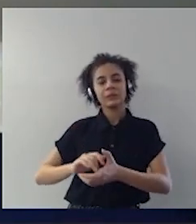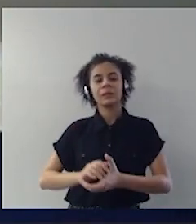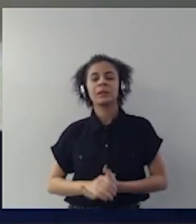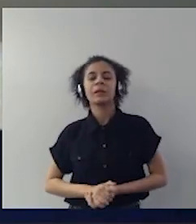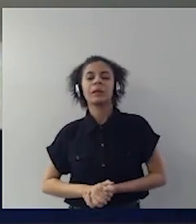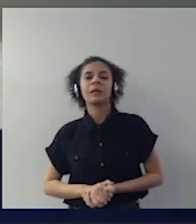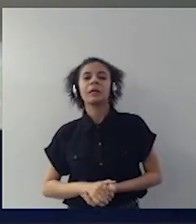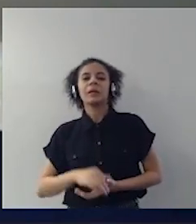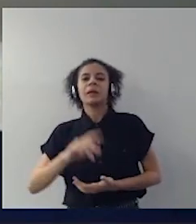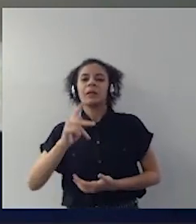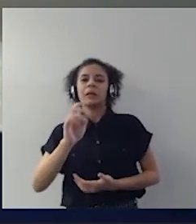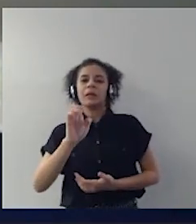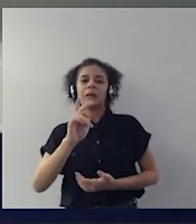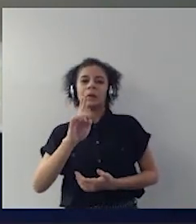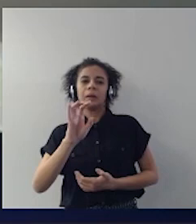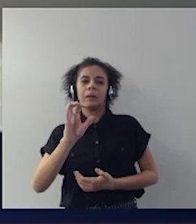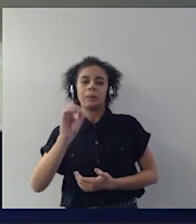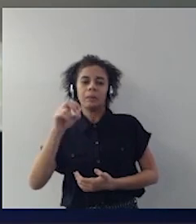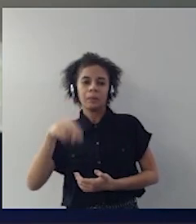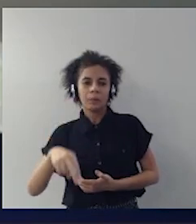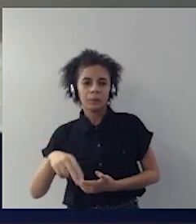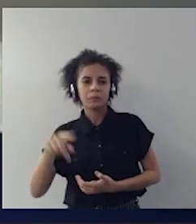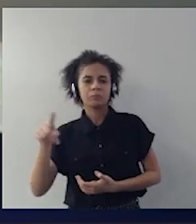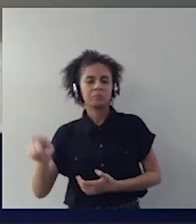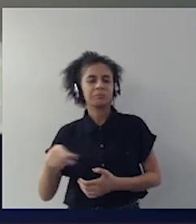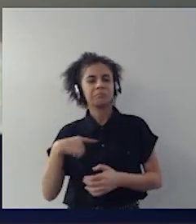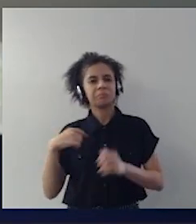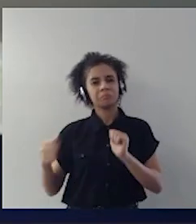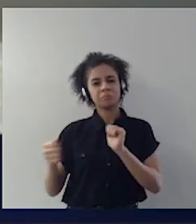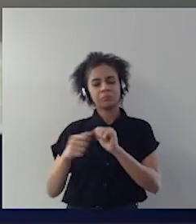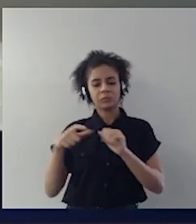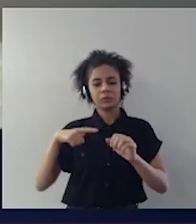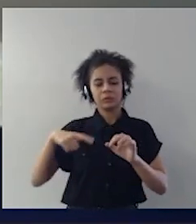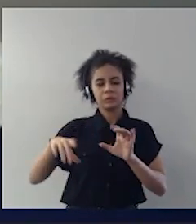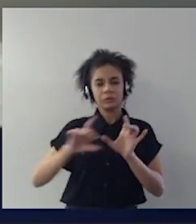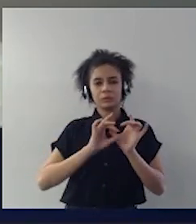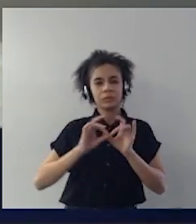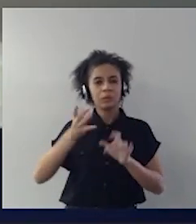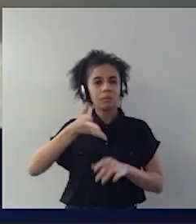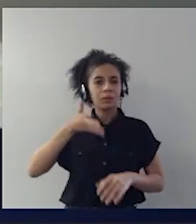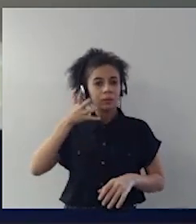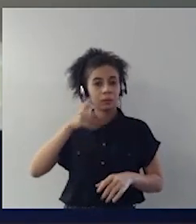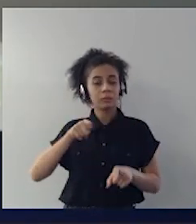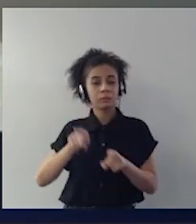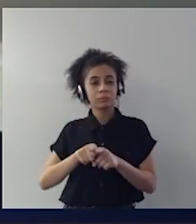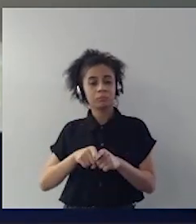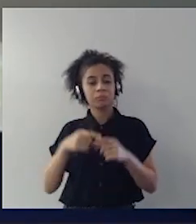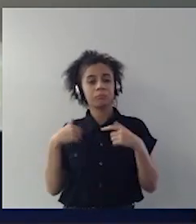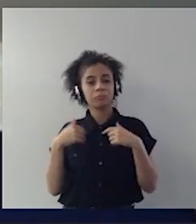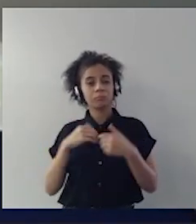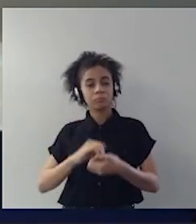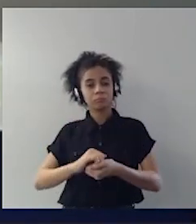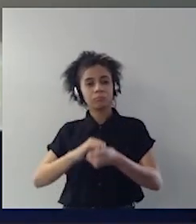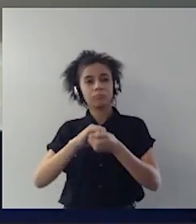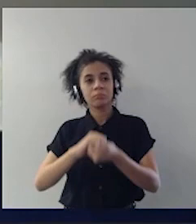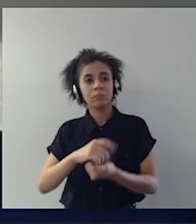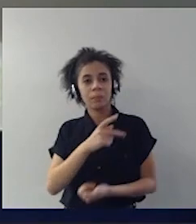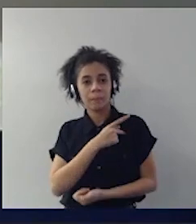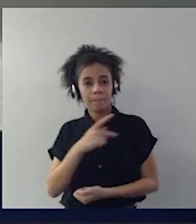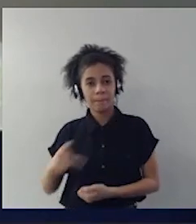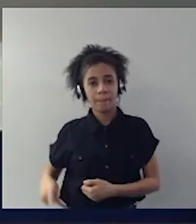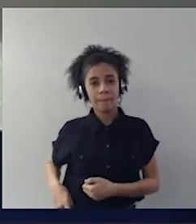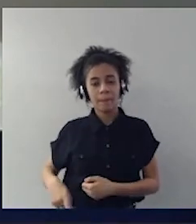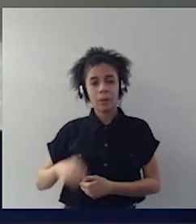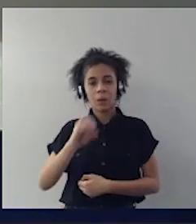Moreira, ilustre jurista, antecessor aqui na palestra. Gostaria de cumprimentar o presidente da